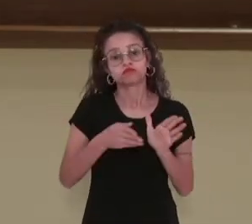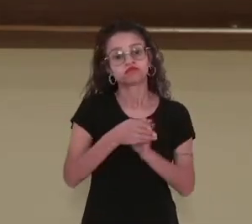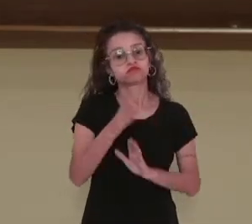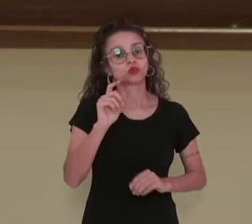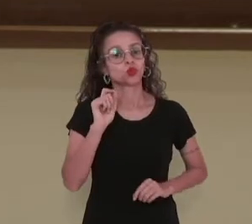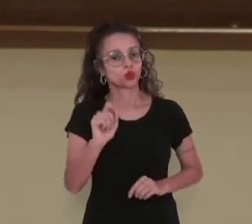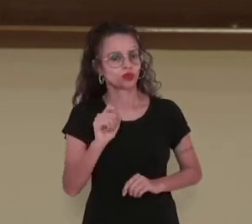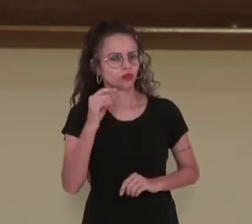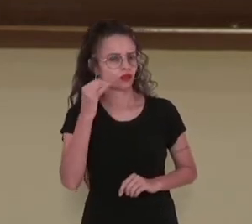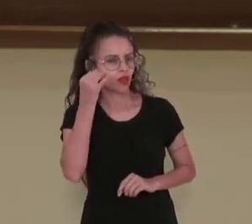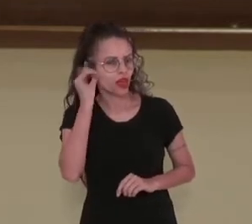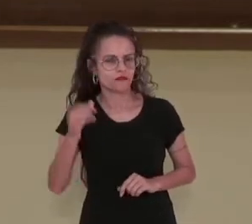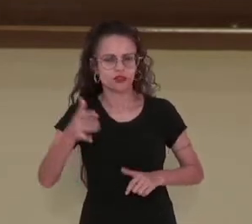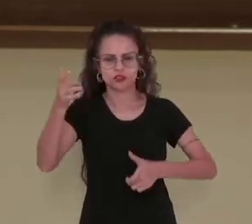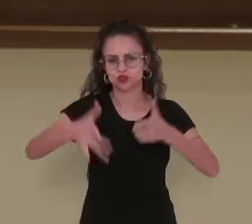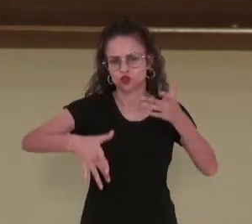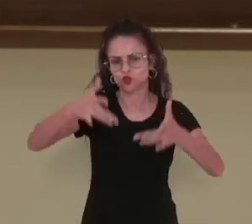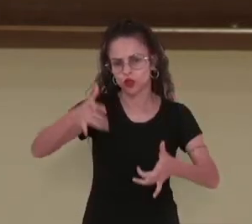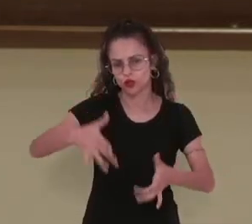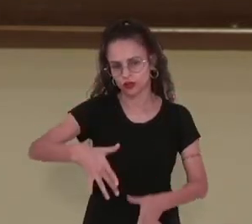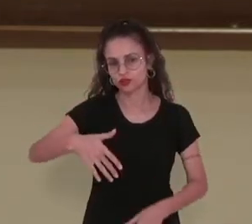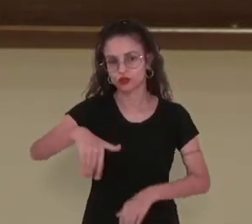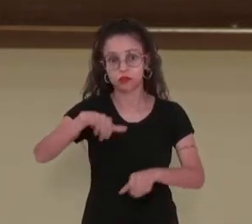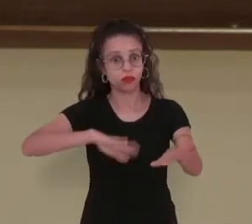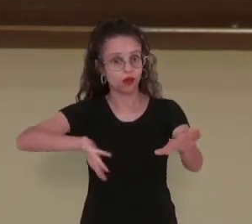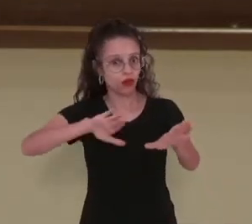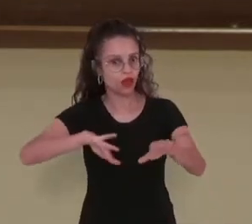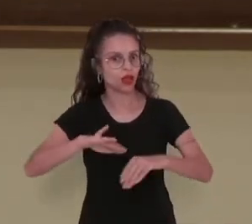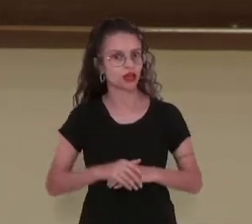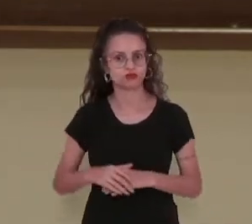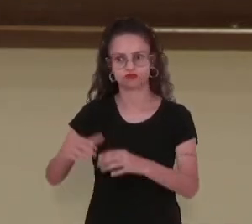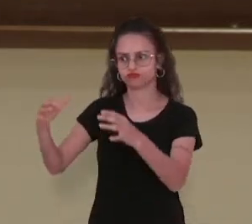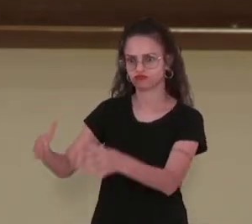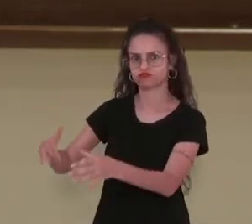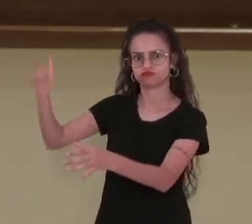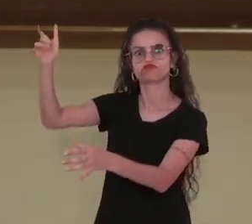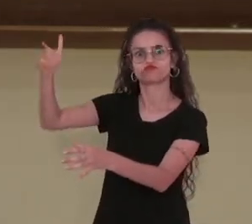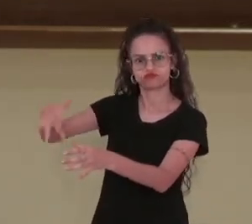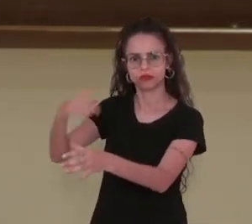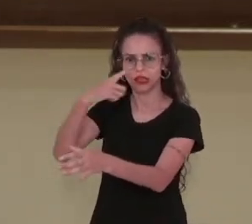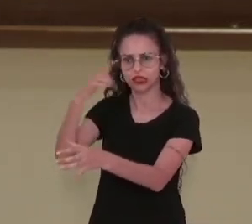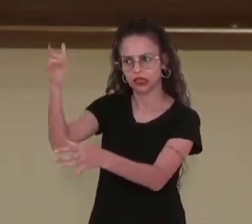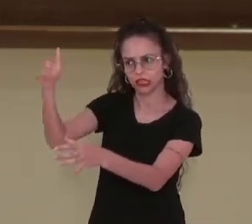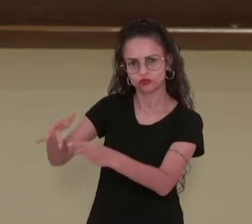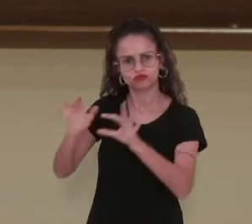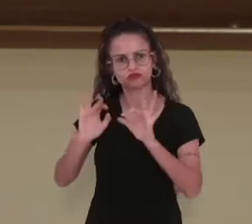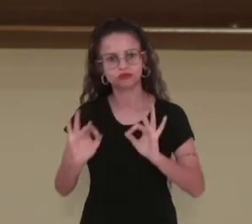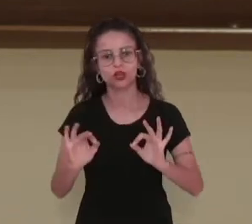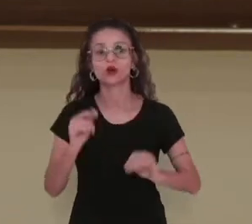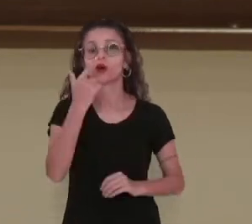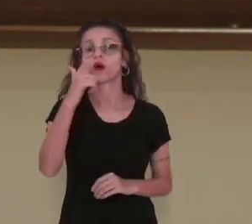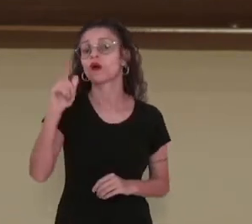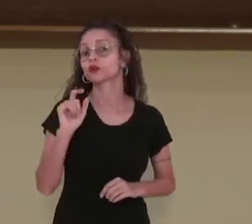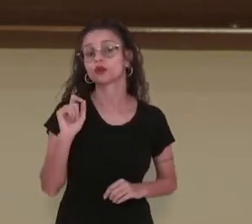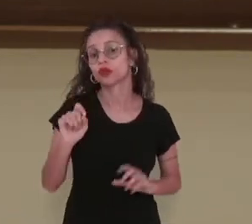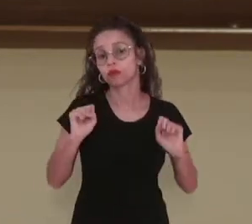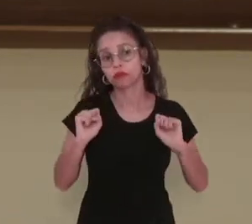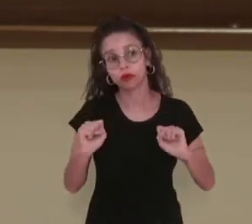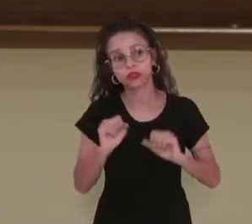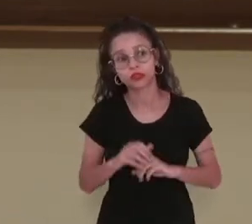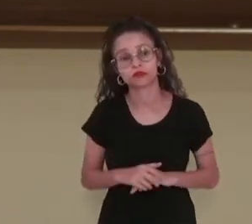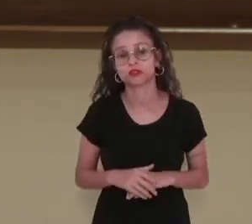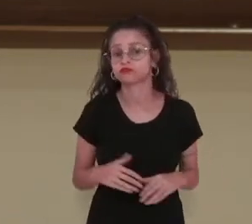Não jogue lixo na praia, coloque lixo no lixo. Que outras ideias nós poderíamos colocar aqui,